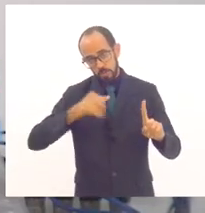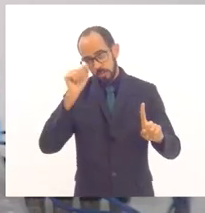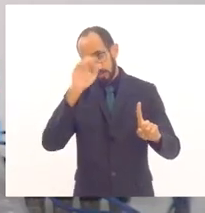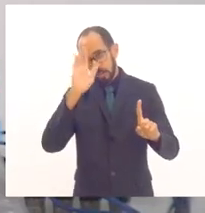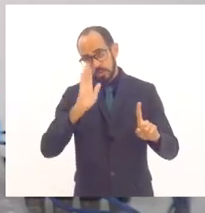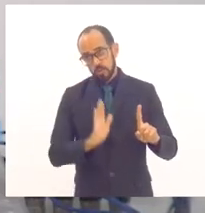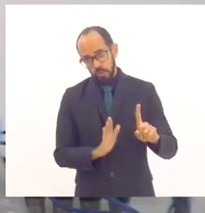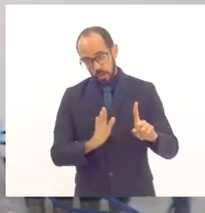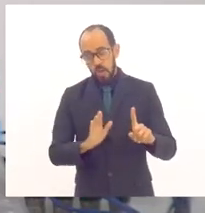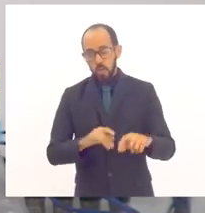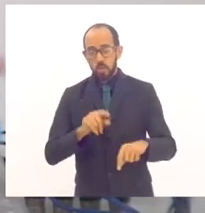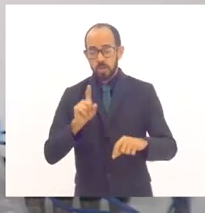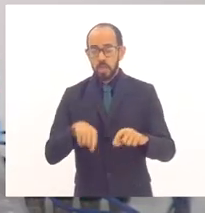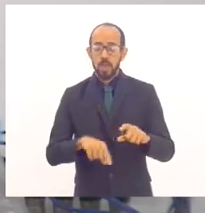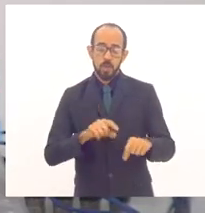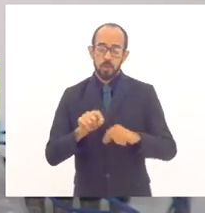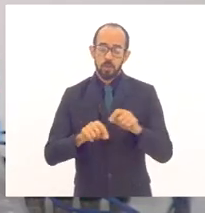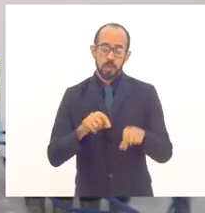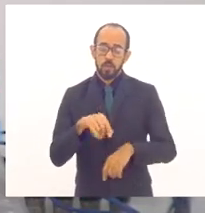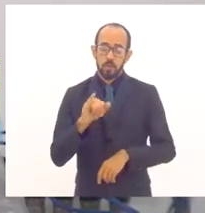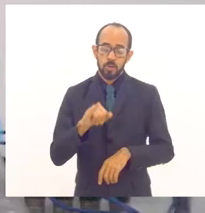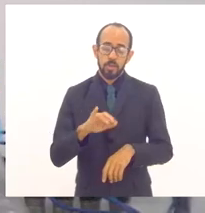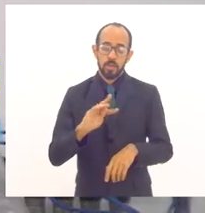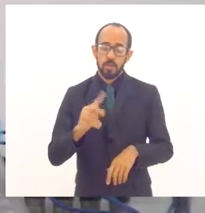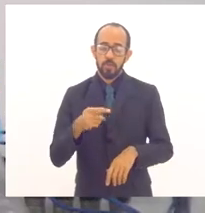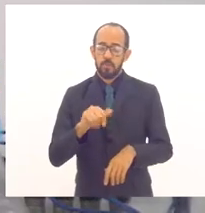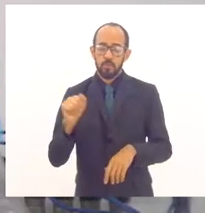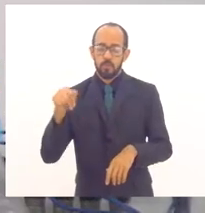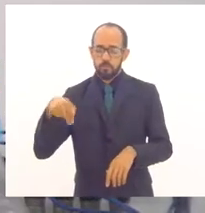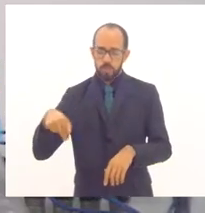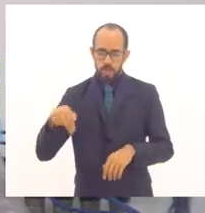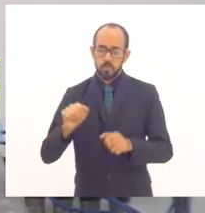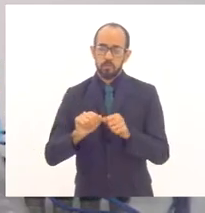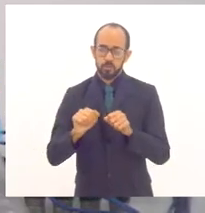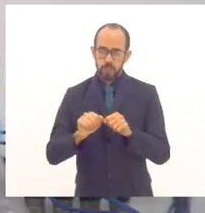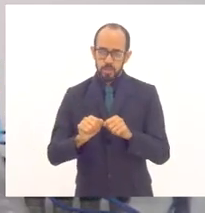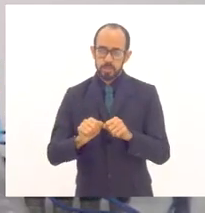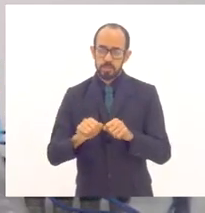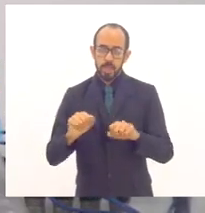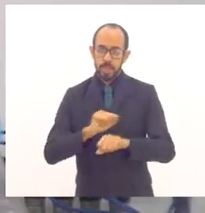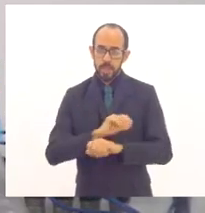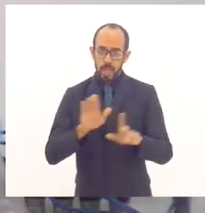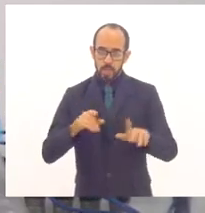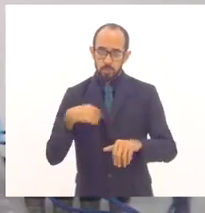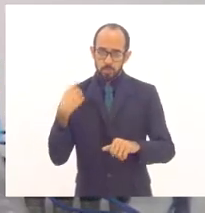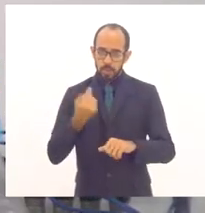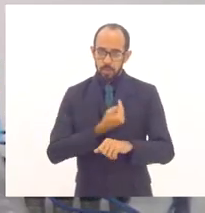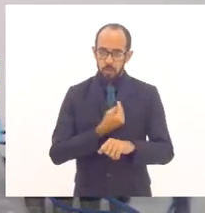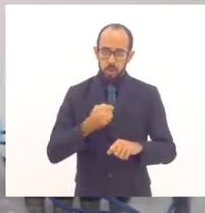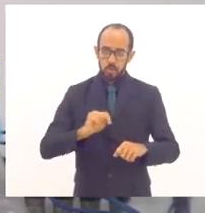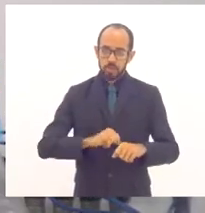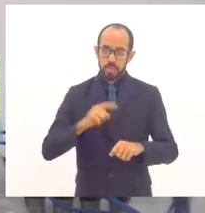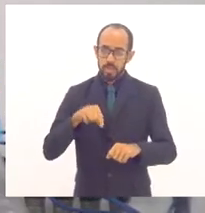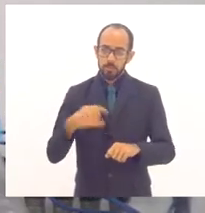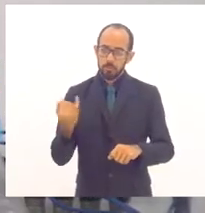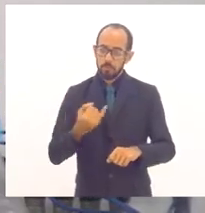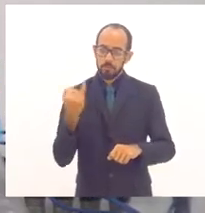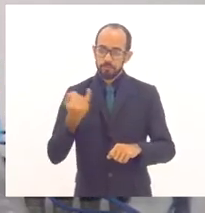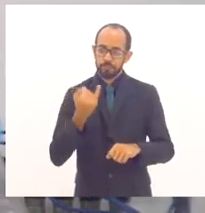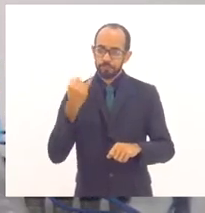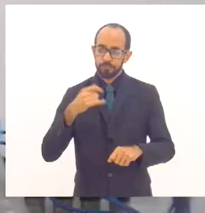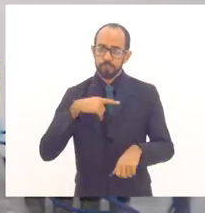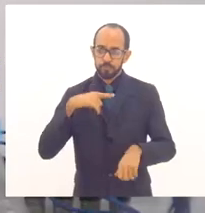né, que o IPHAN deu à capoeira, está muito claro para nós que é fundamental que se tenha